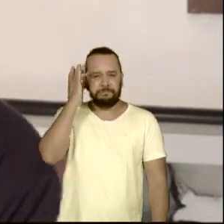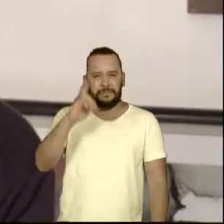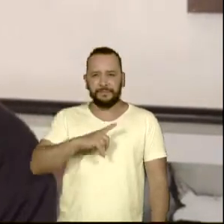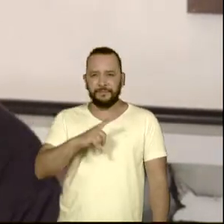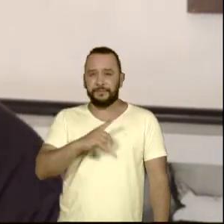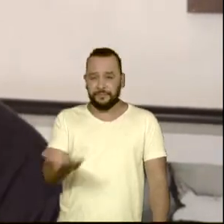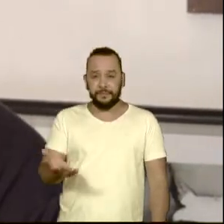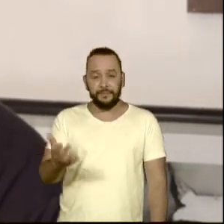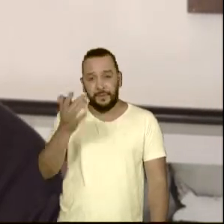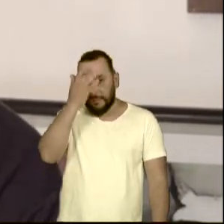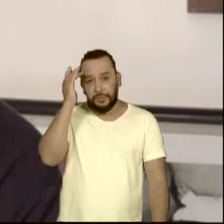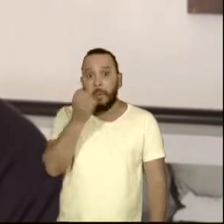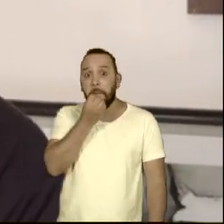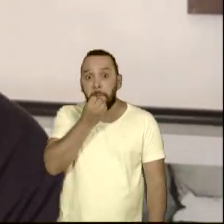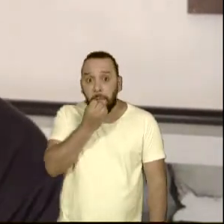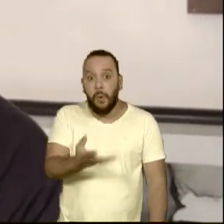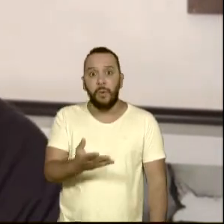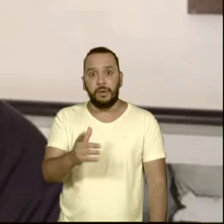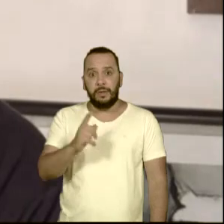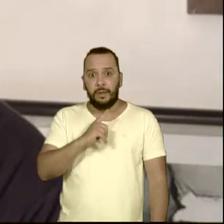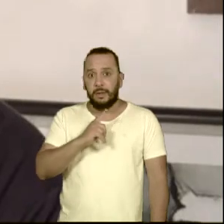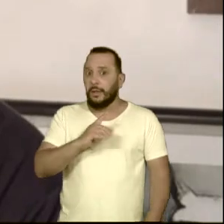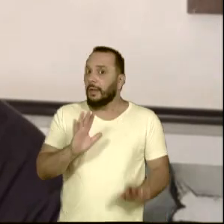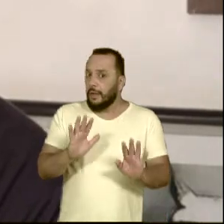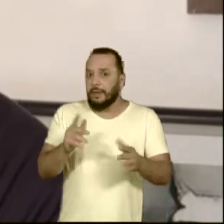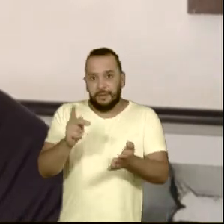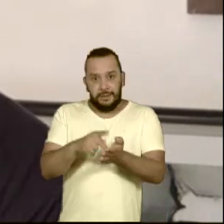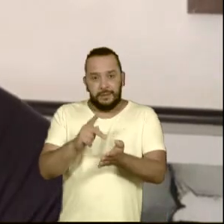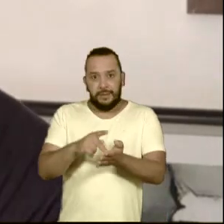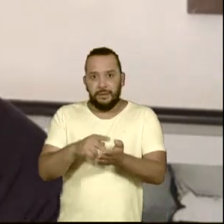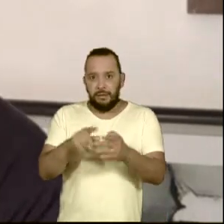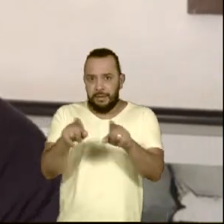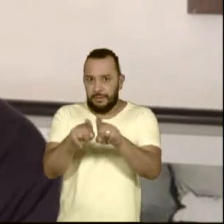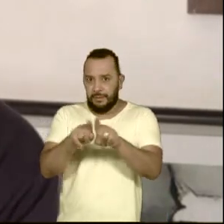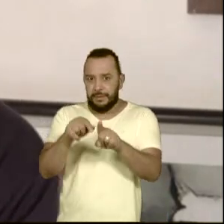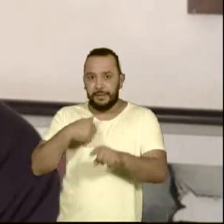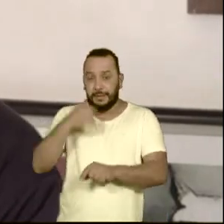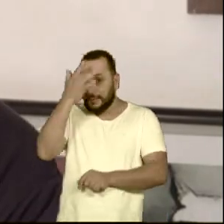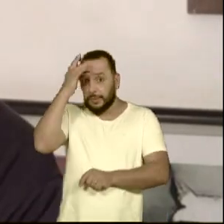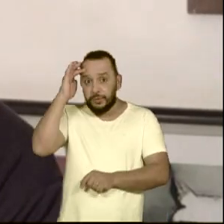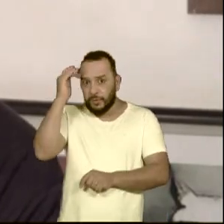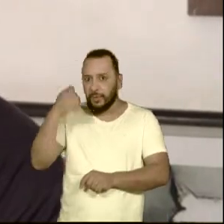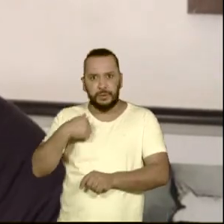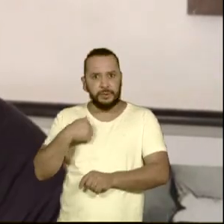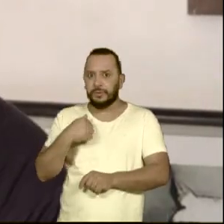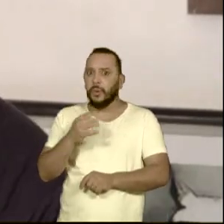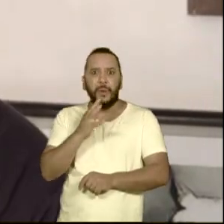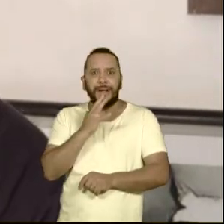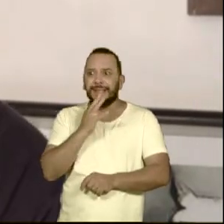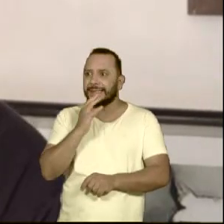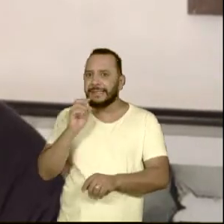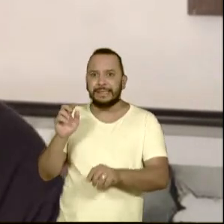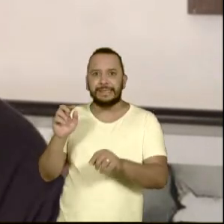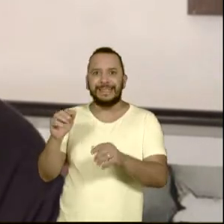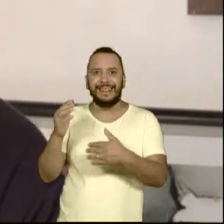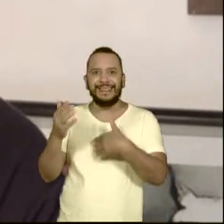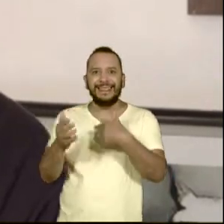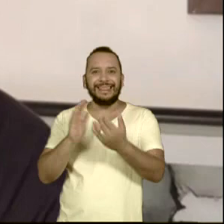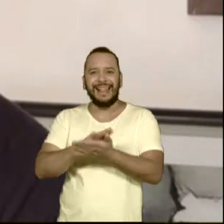só tinha gente muito boa fazendo e mais do que tudo isso, quem veio fazer o teste não conhecia ninguém daqui.